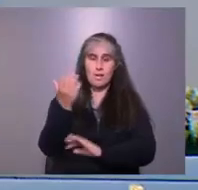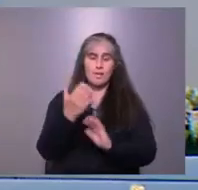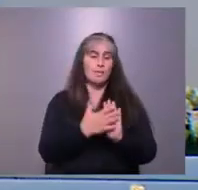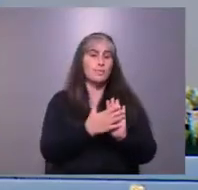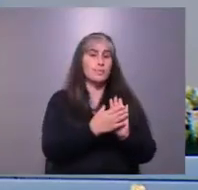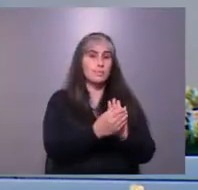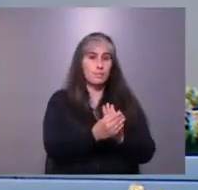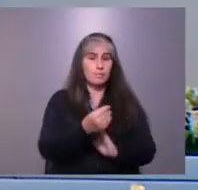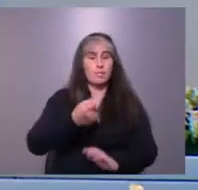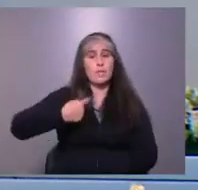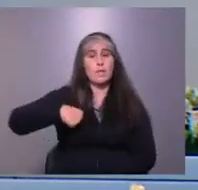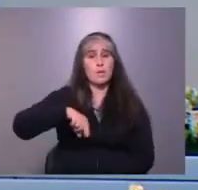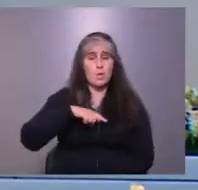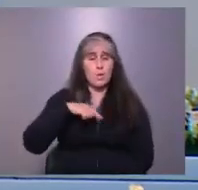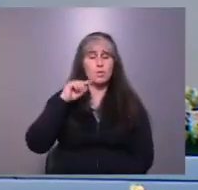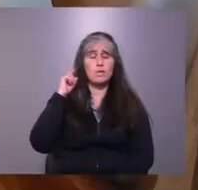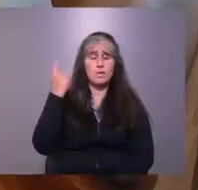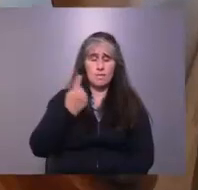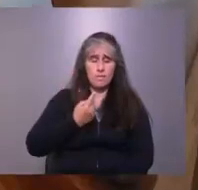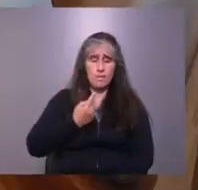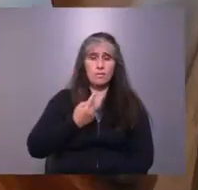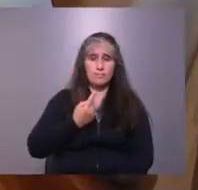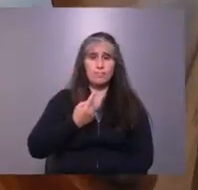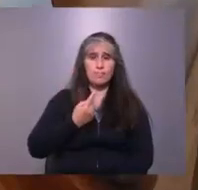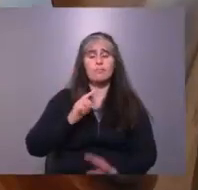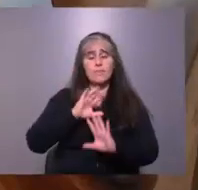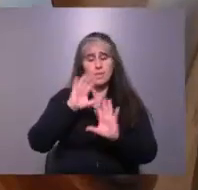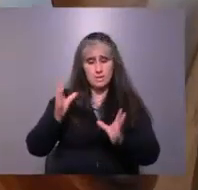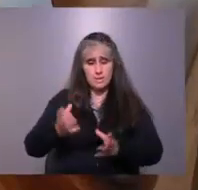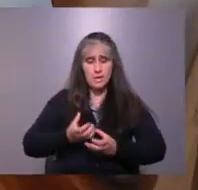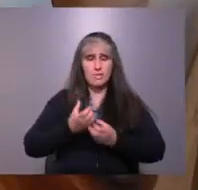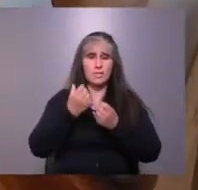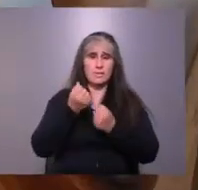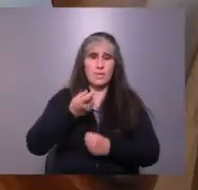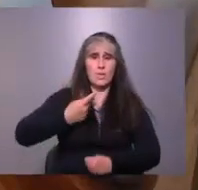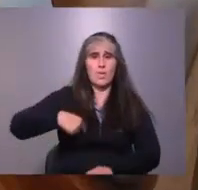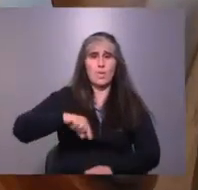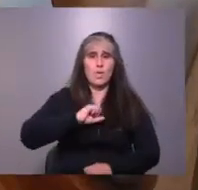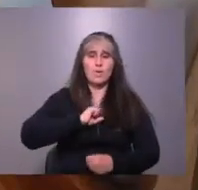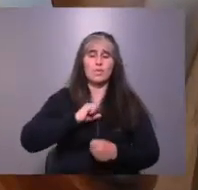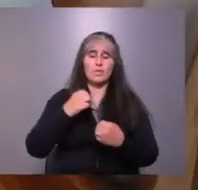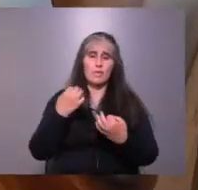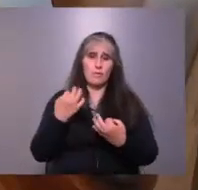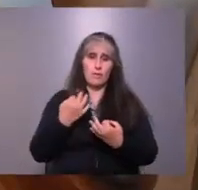É nosso dever, é nossa